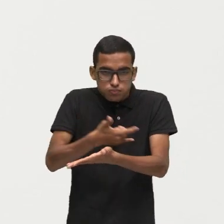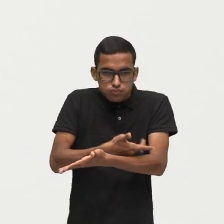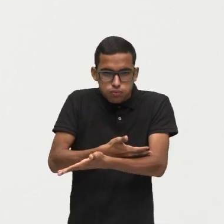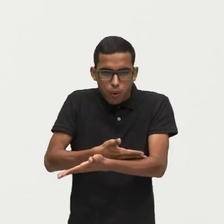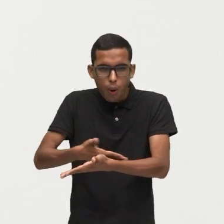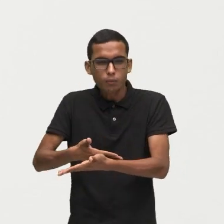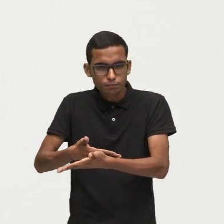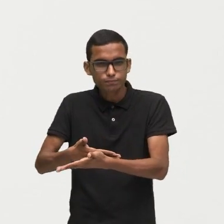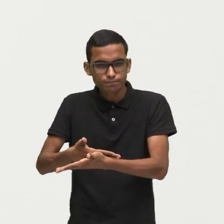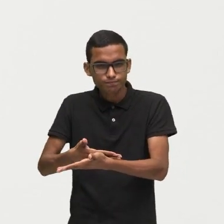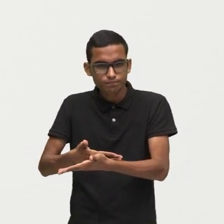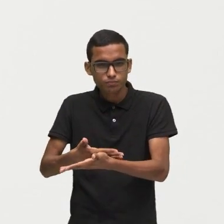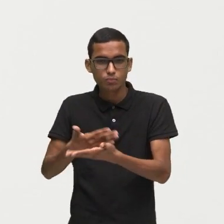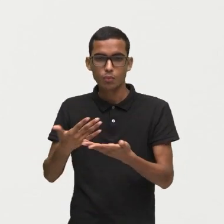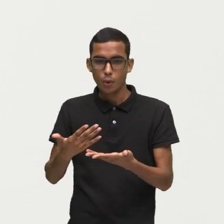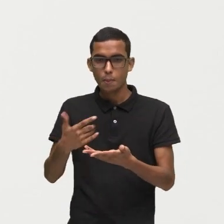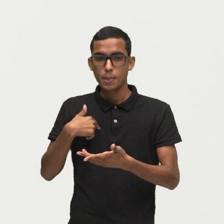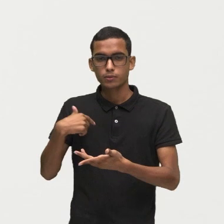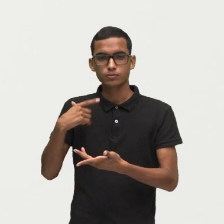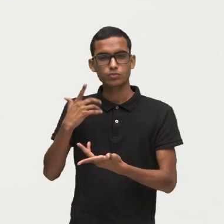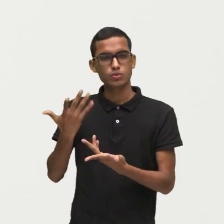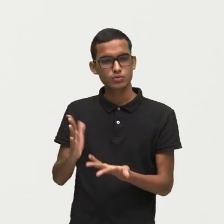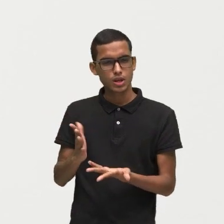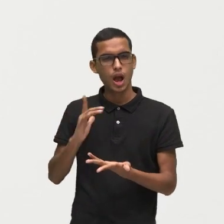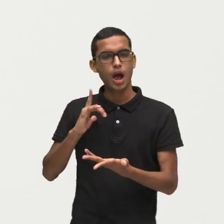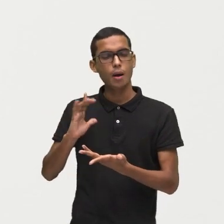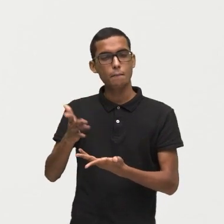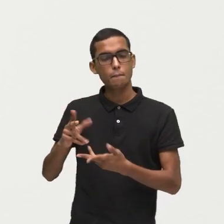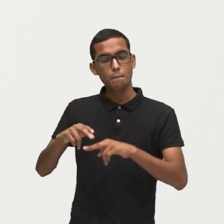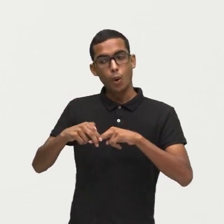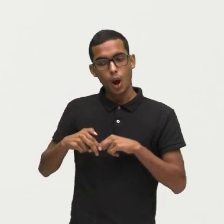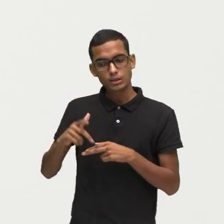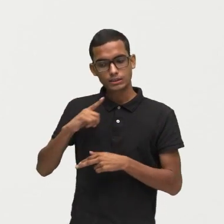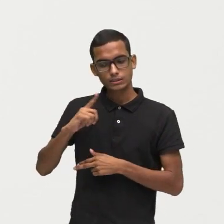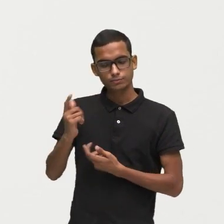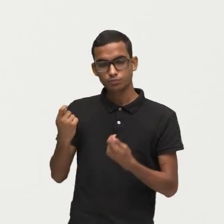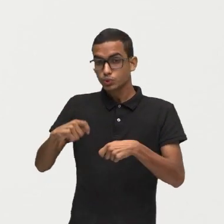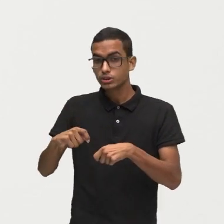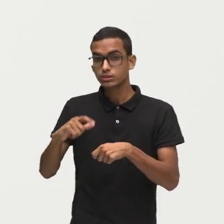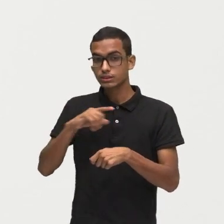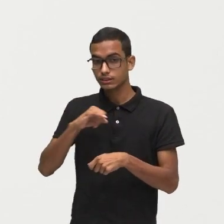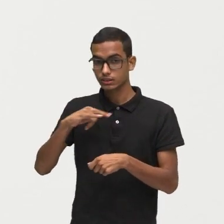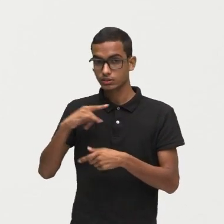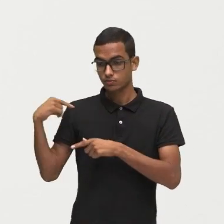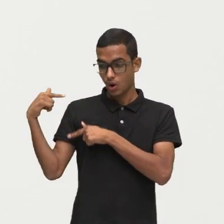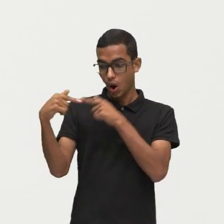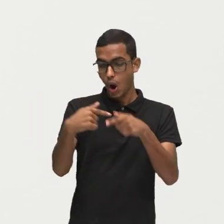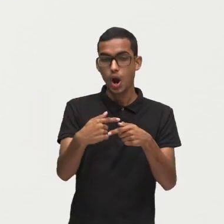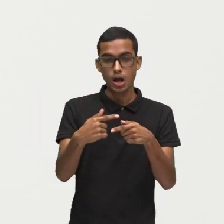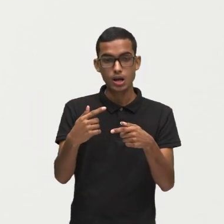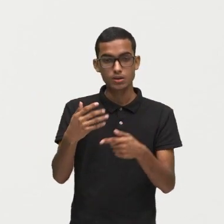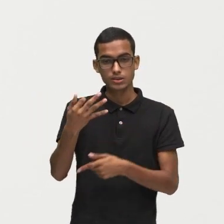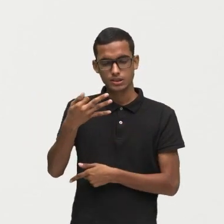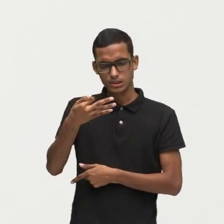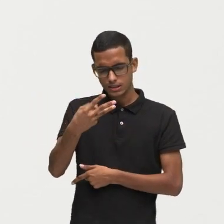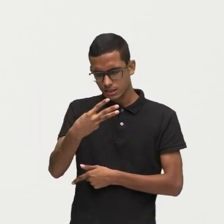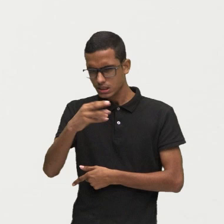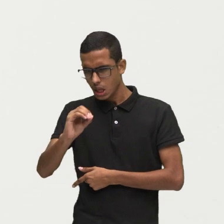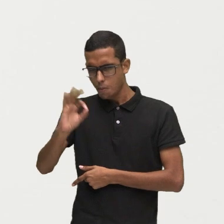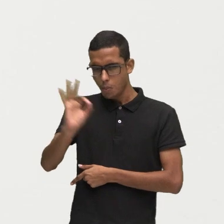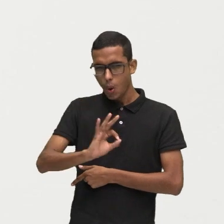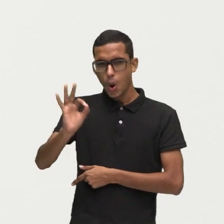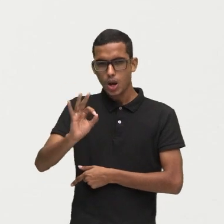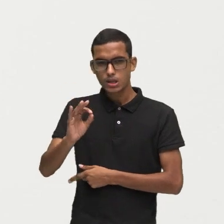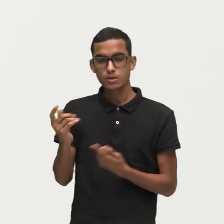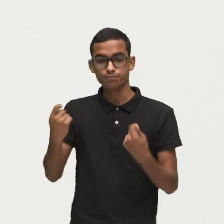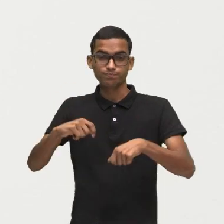Associado aos fatores de risco, como herança genética, pode ampliar em 30% as chances do surgimento